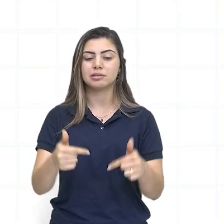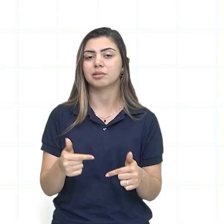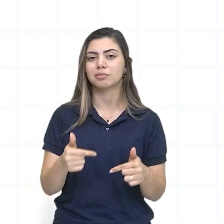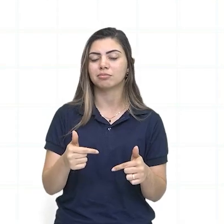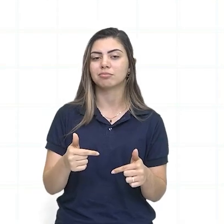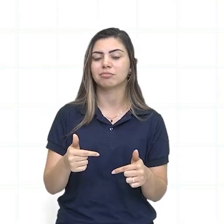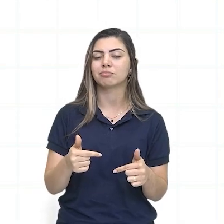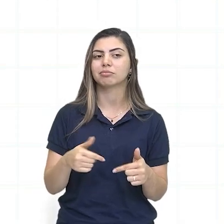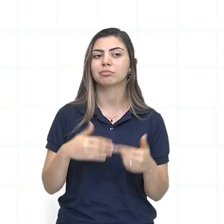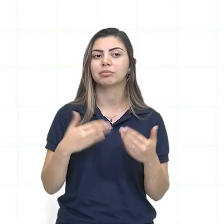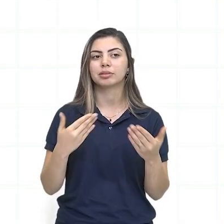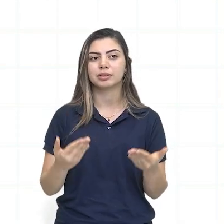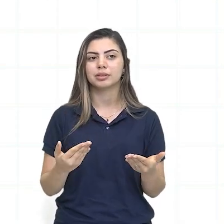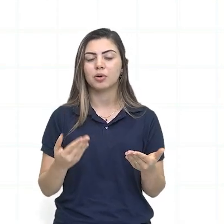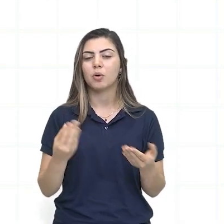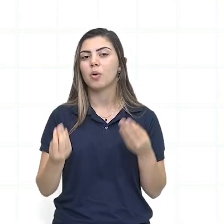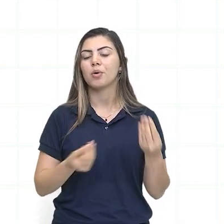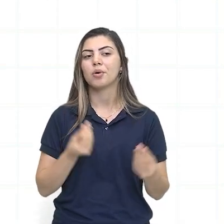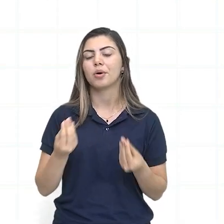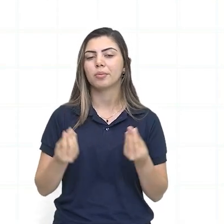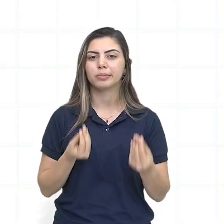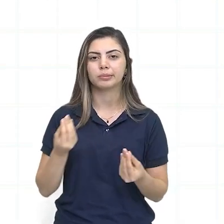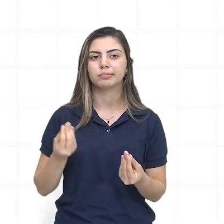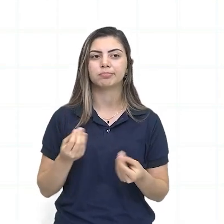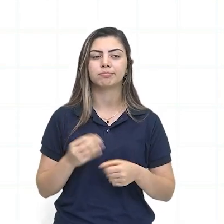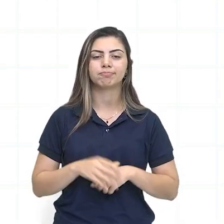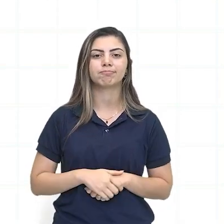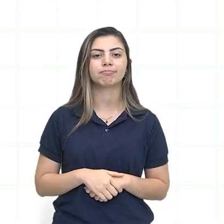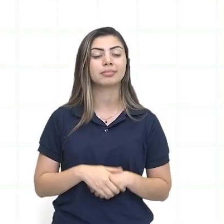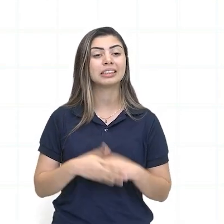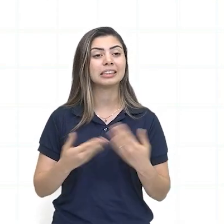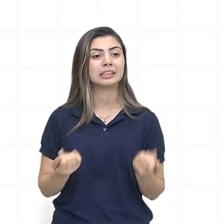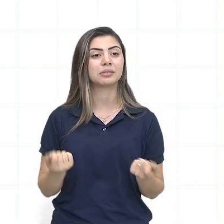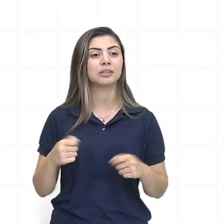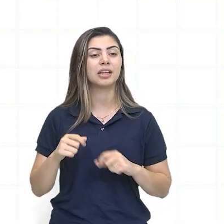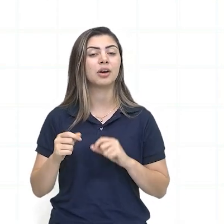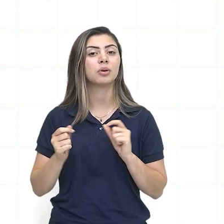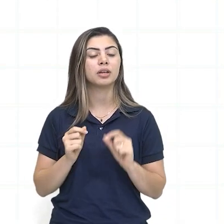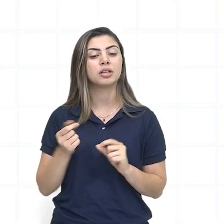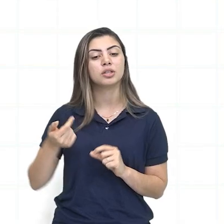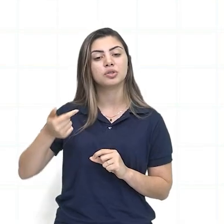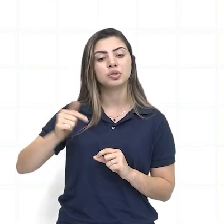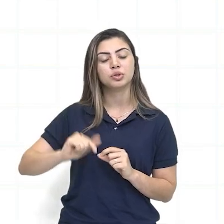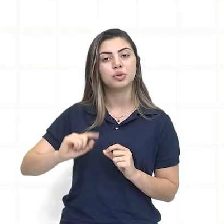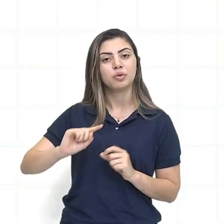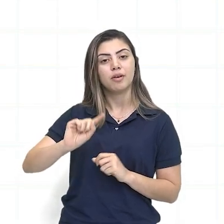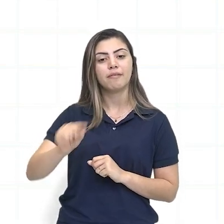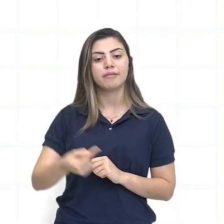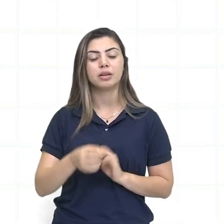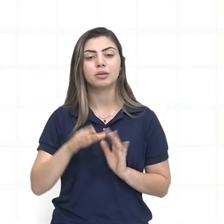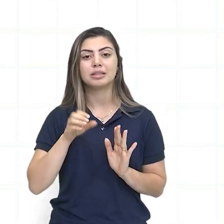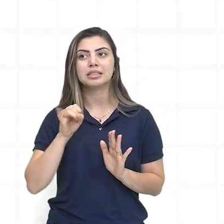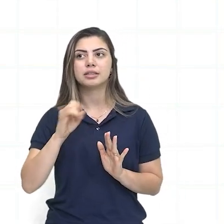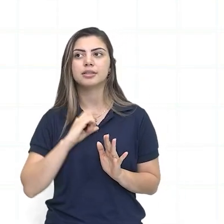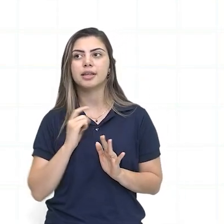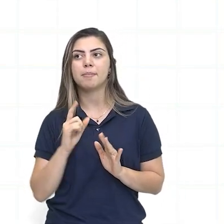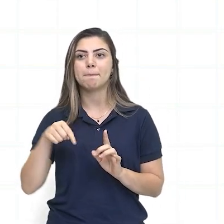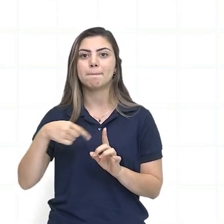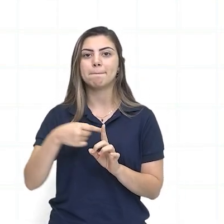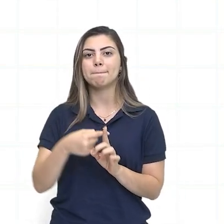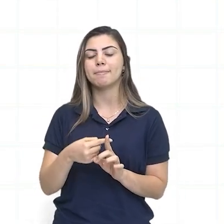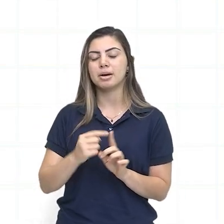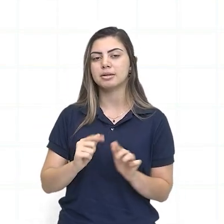nesse caso, certo? Eu poderia virgular novamente caso eu tivesse mais umas 2 ações